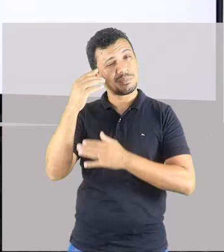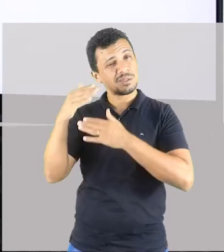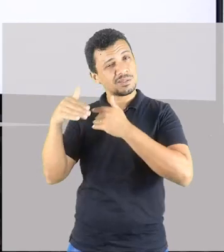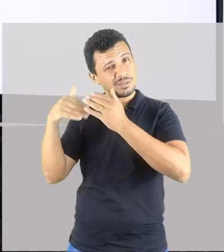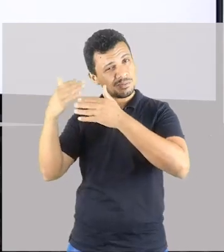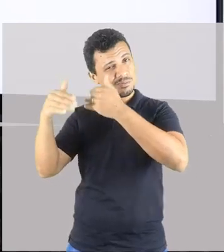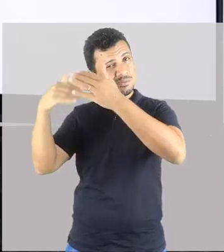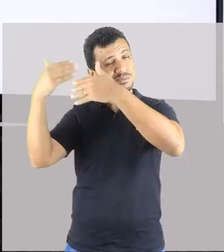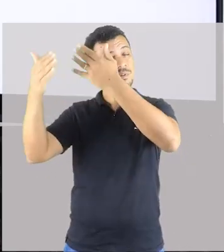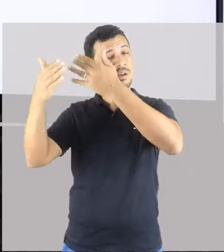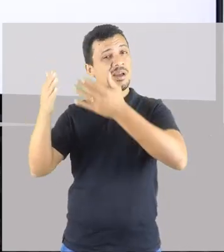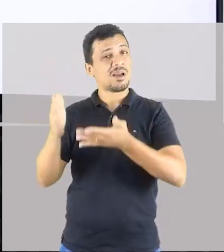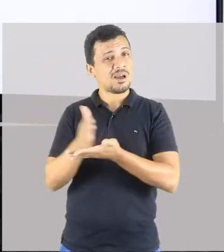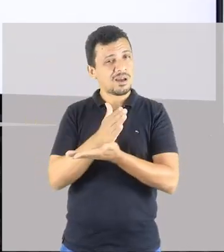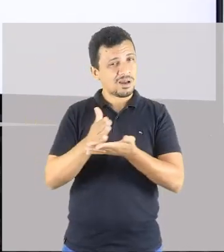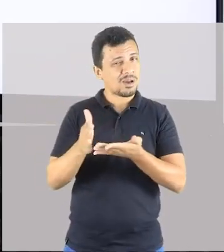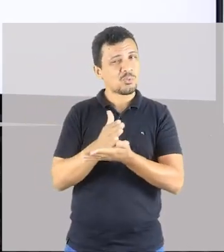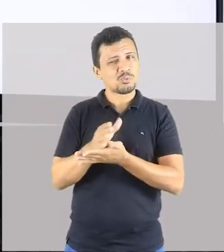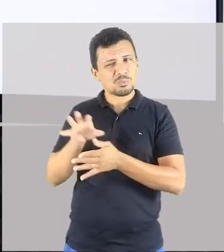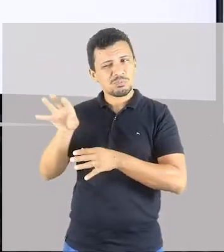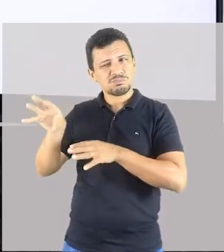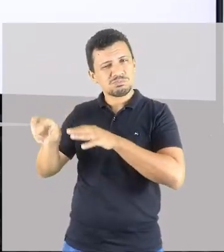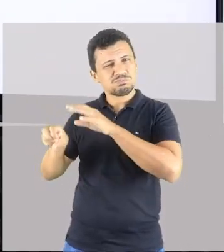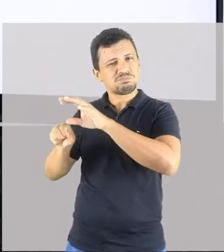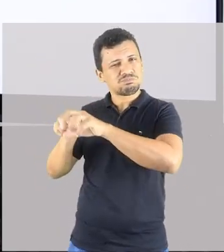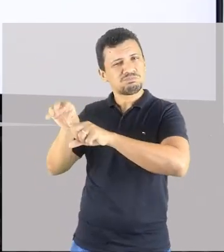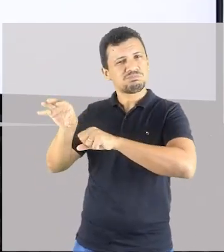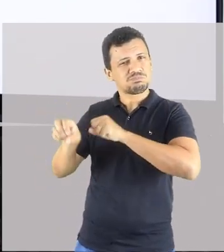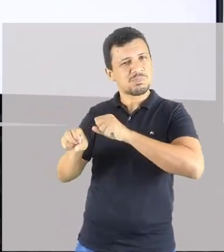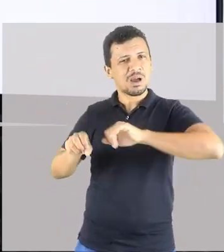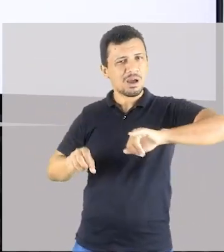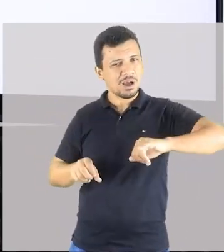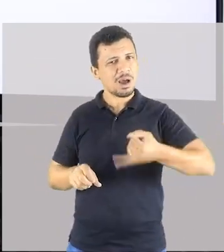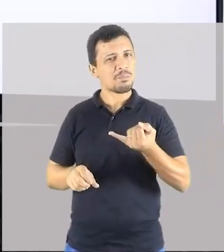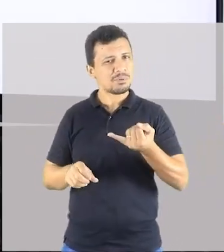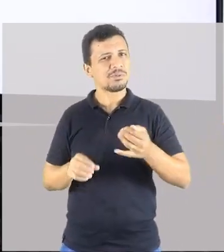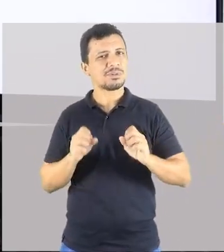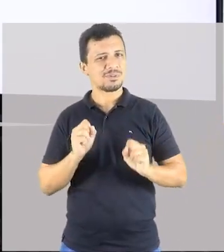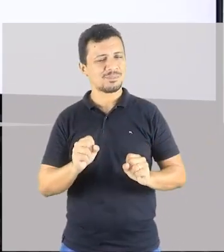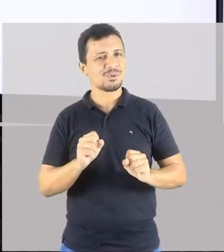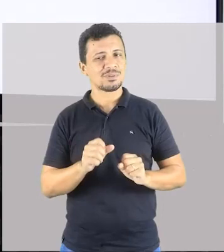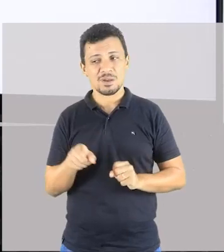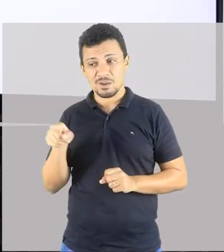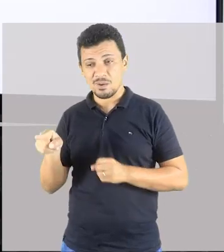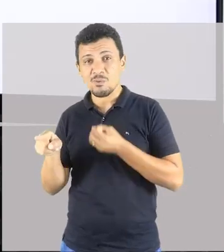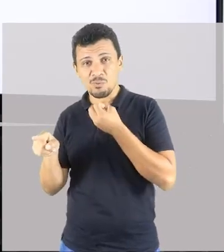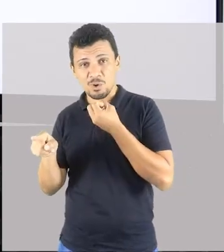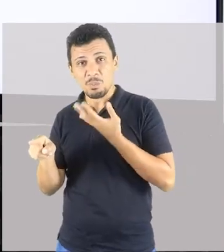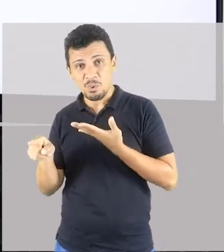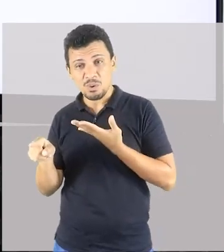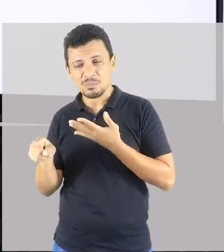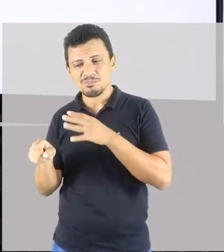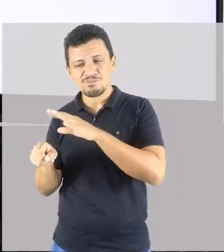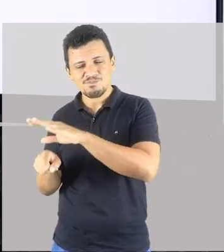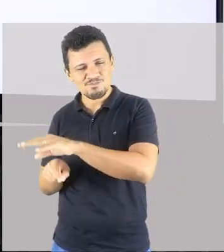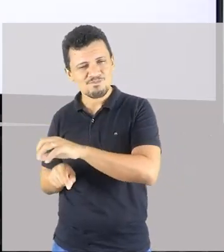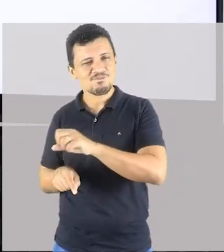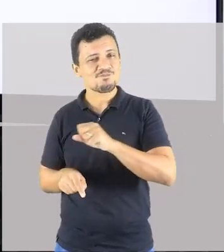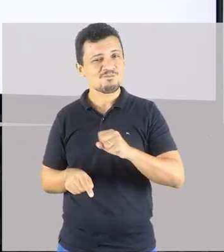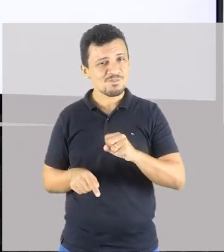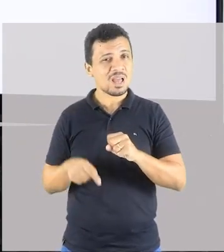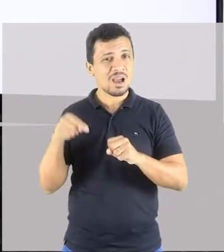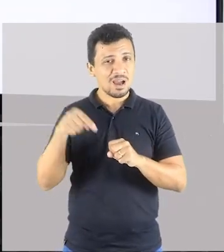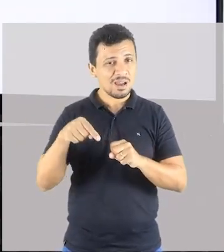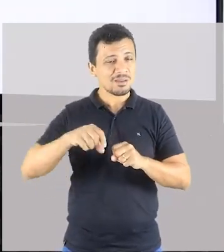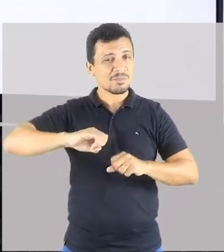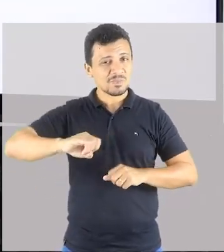ver que talvez alguma coisa de lá a gente pode aproveitar aqui. Alguma coisa que foi boa lá, a gente também pode trazer para